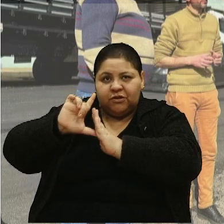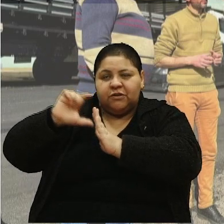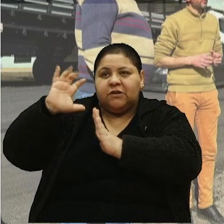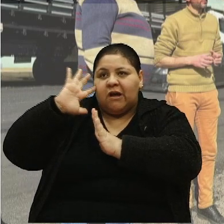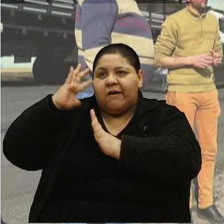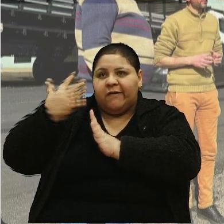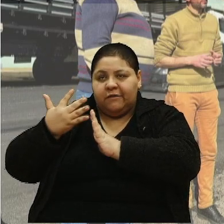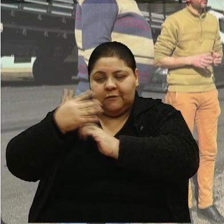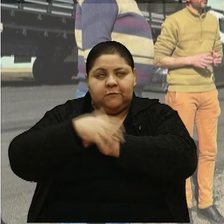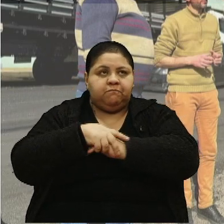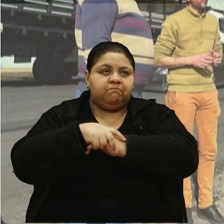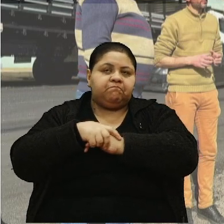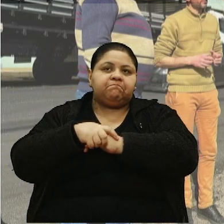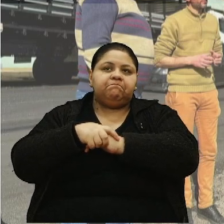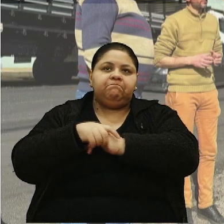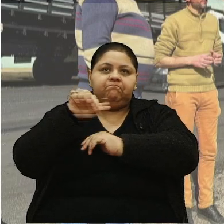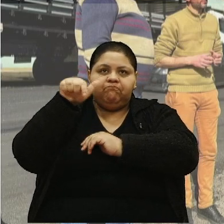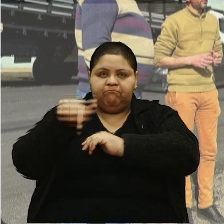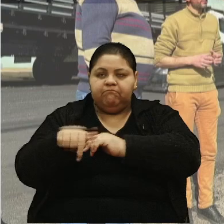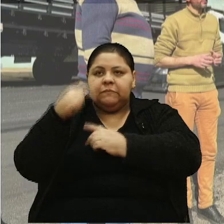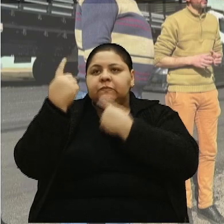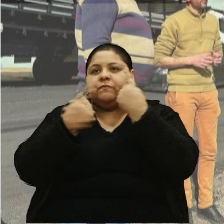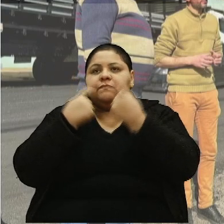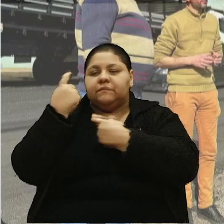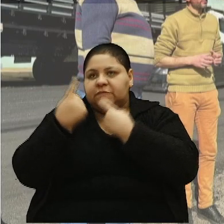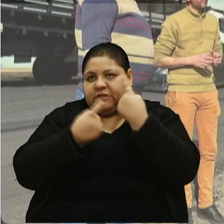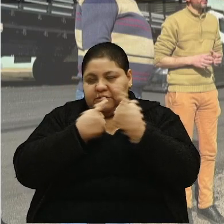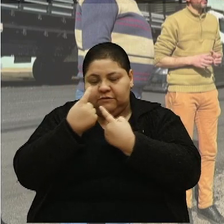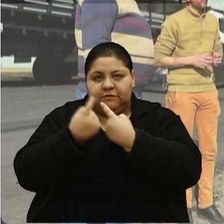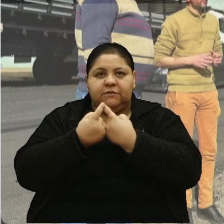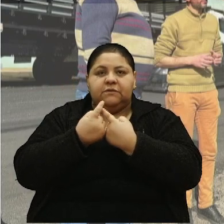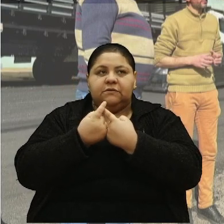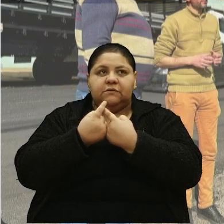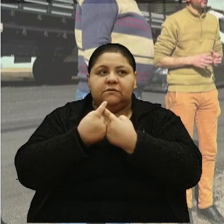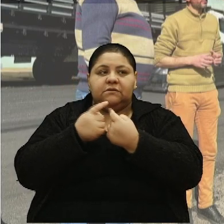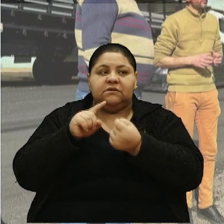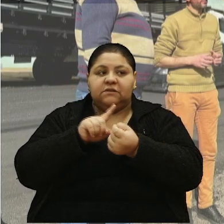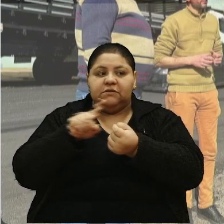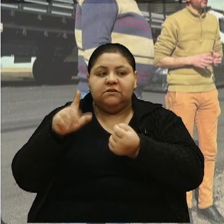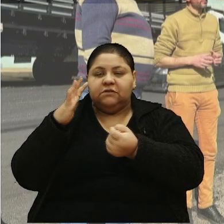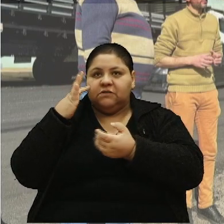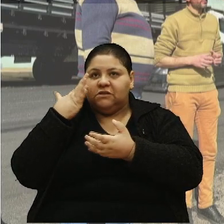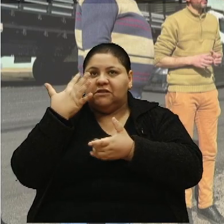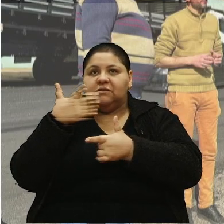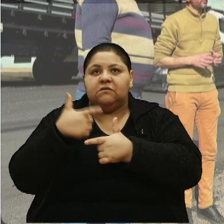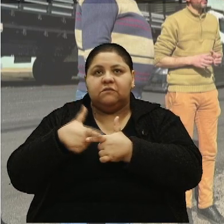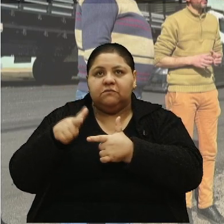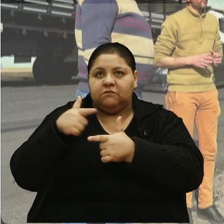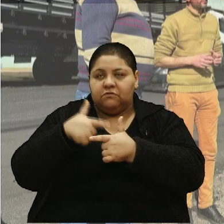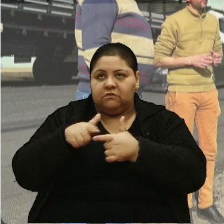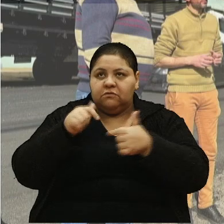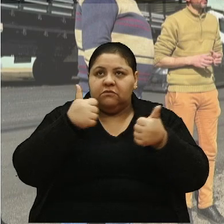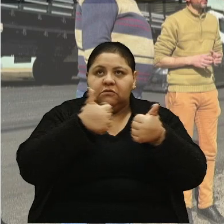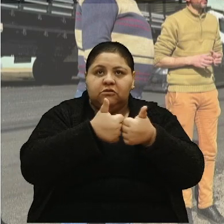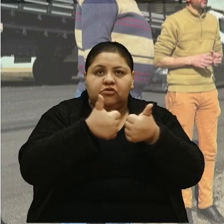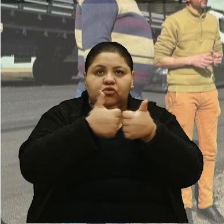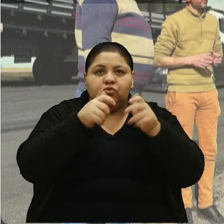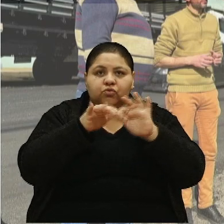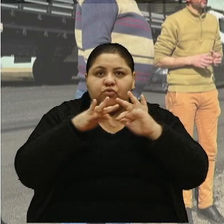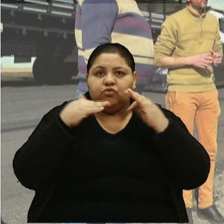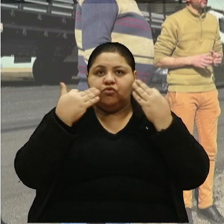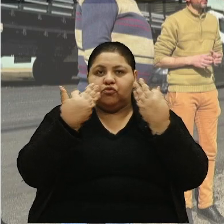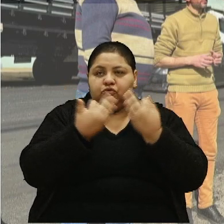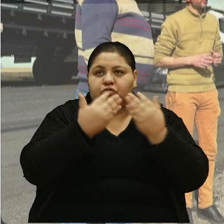acontecer. Então, essa preocupação, né, para que não aconteça problemas junto às famílias,